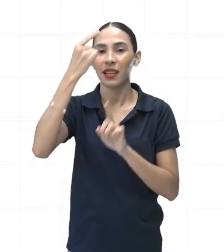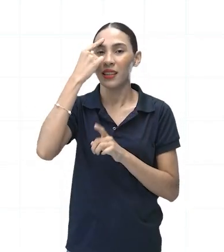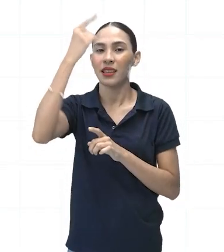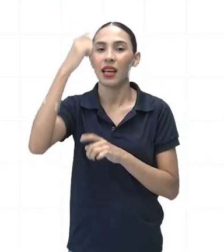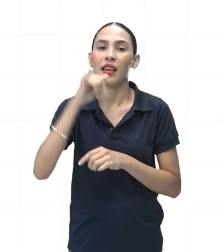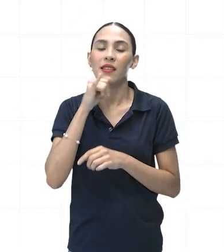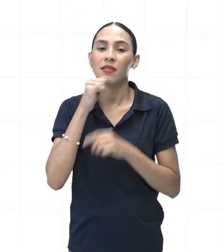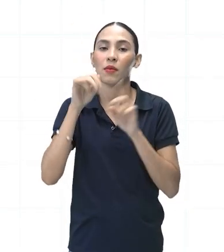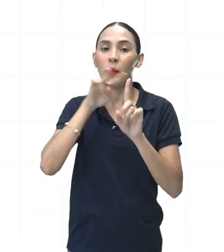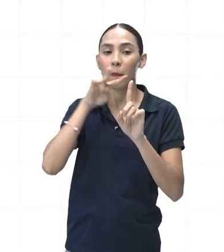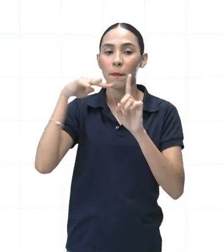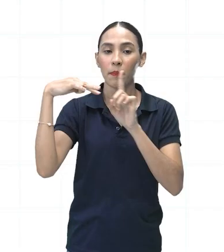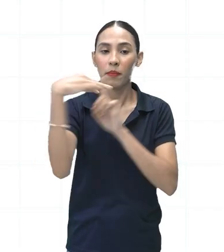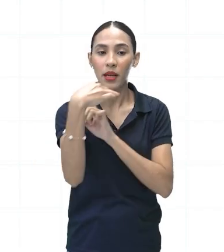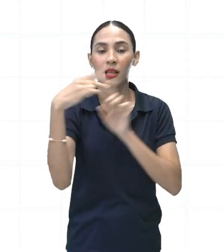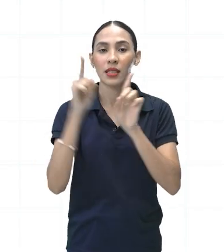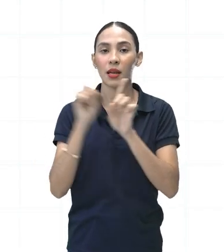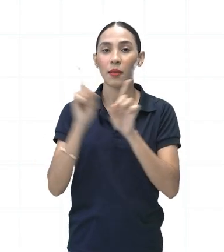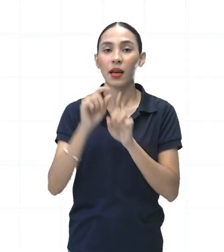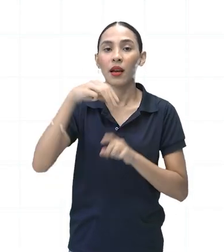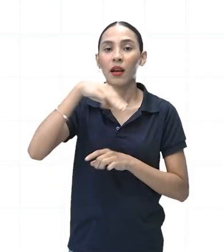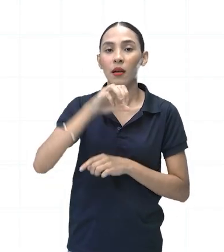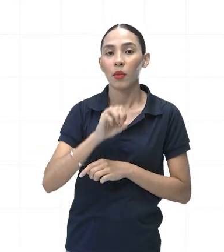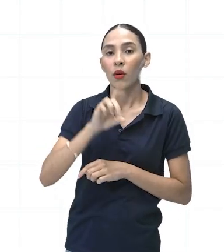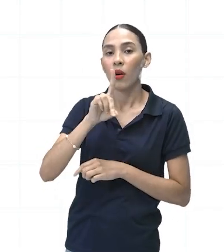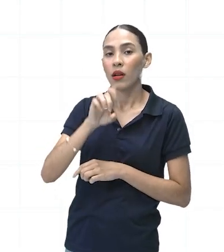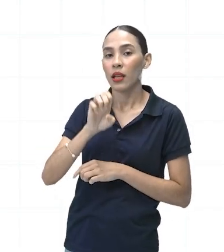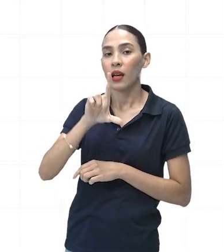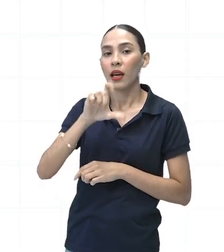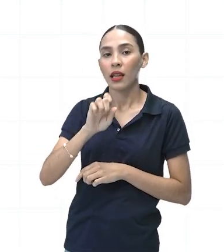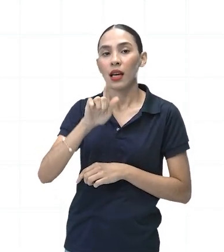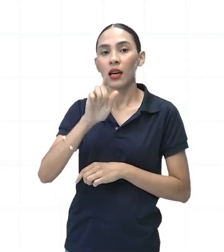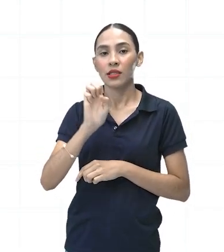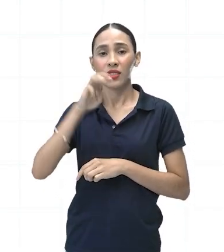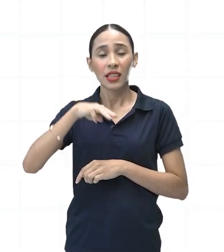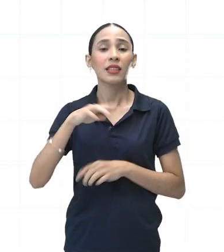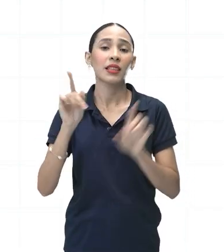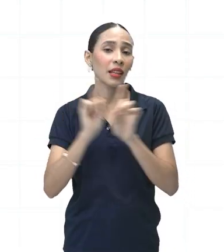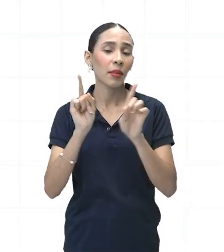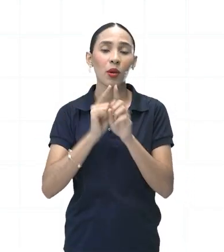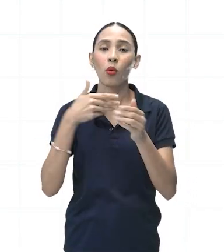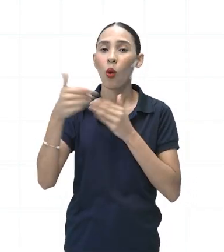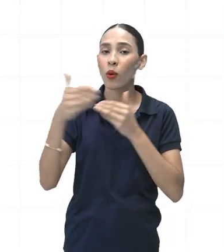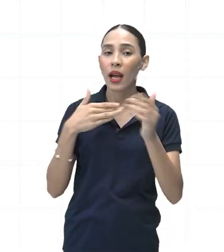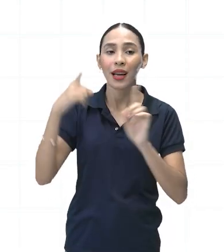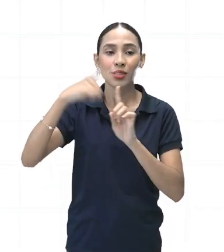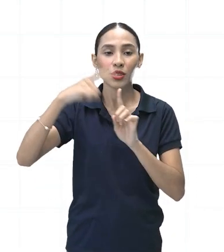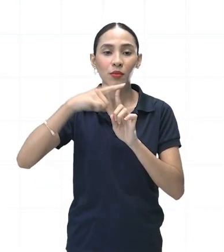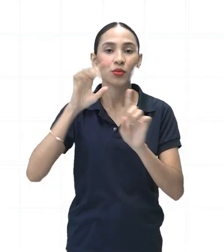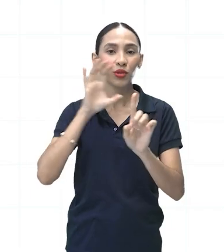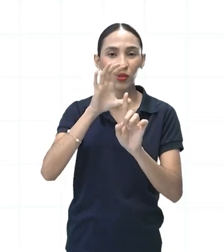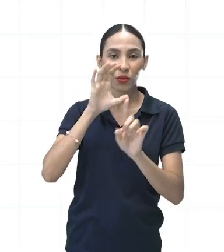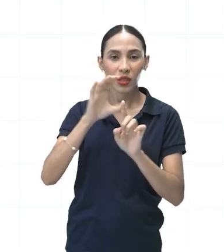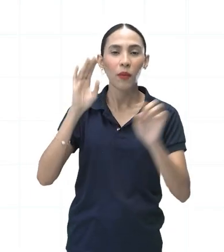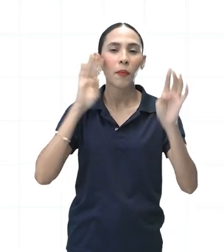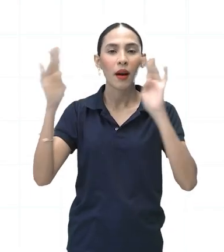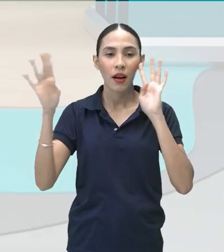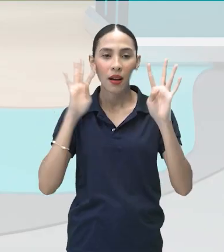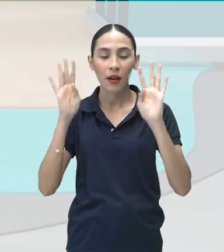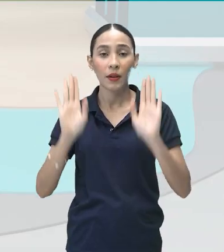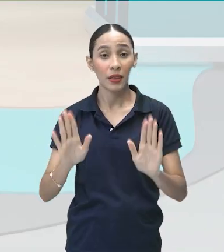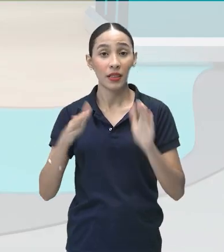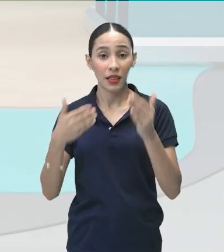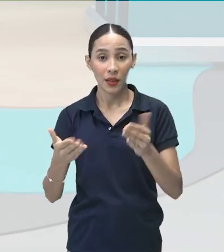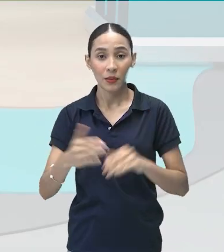como perspectiva e modelagem, assim como qualquer tipo de efeito ilusório.